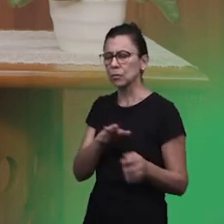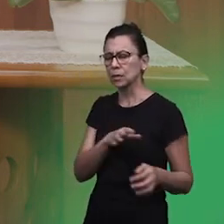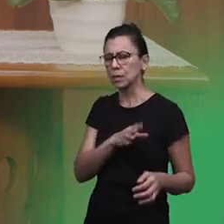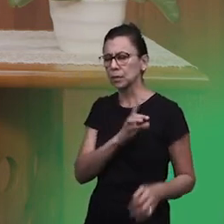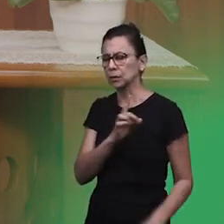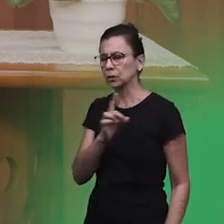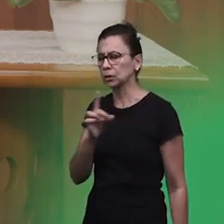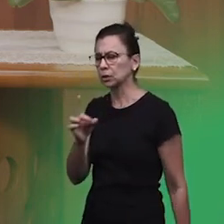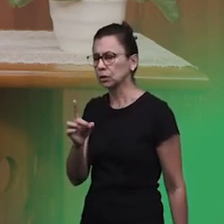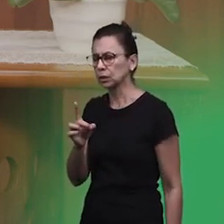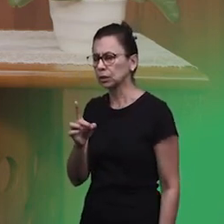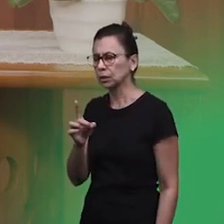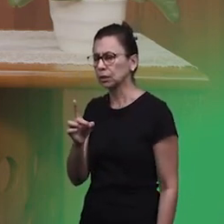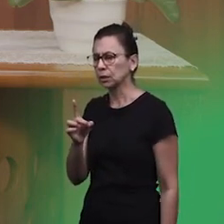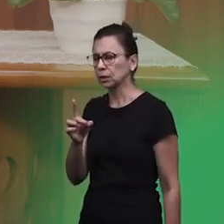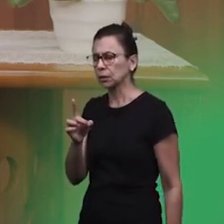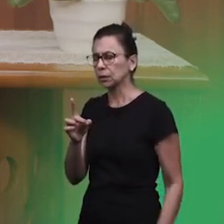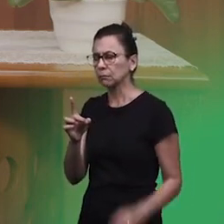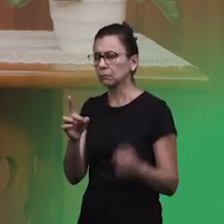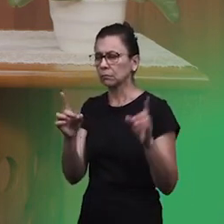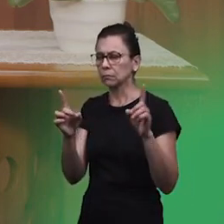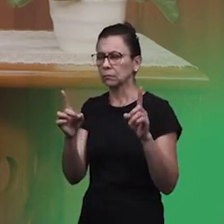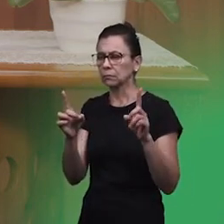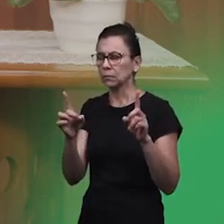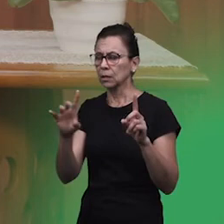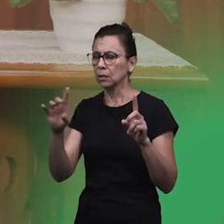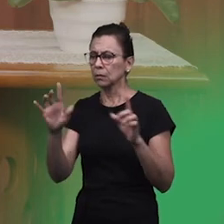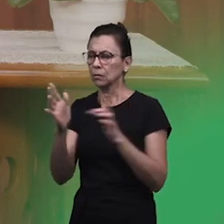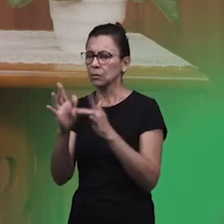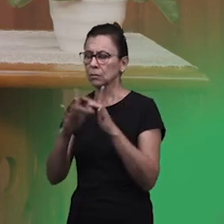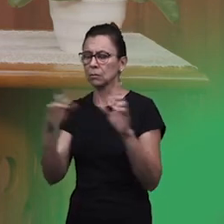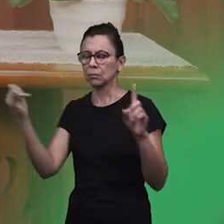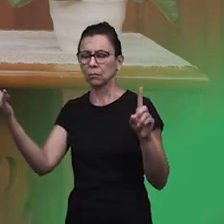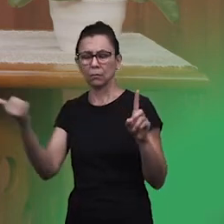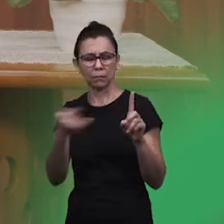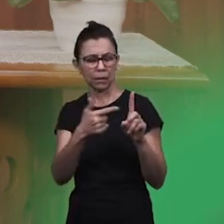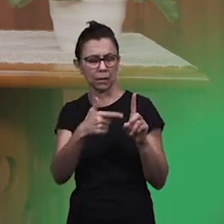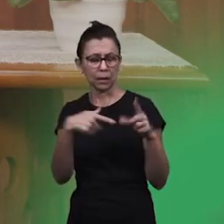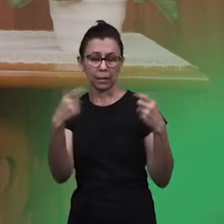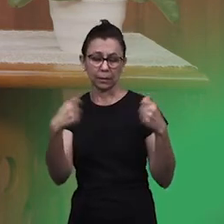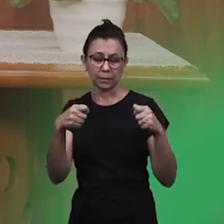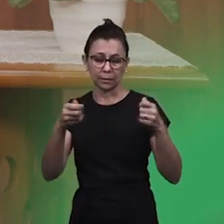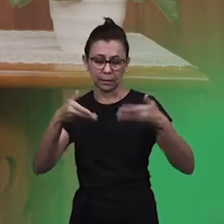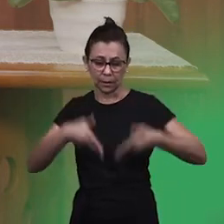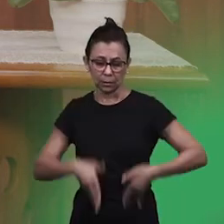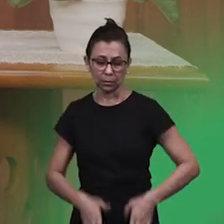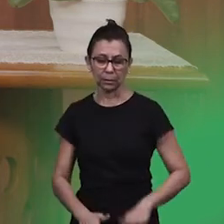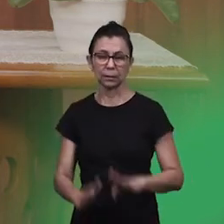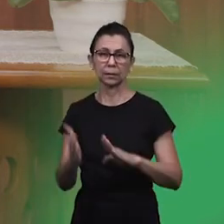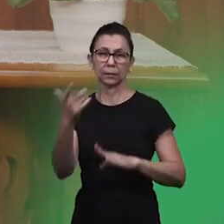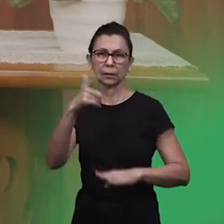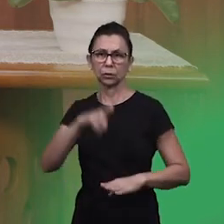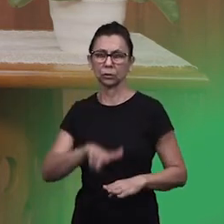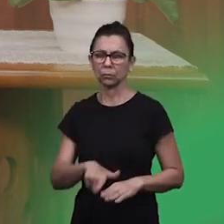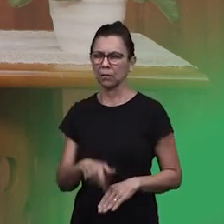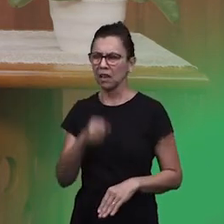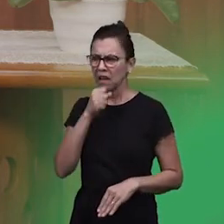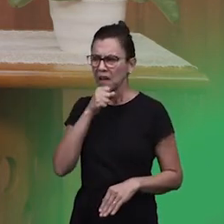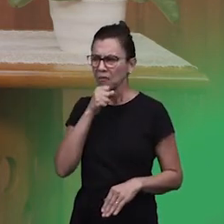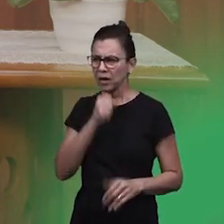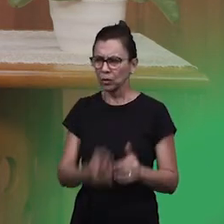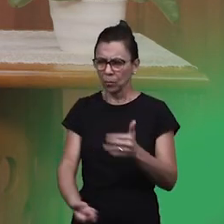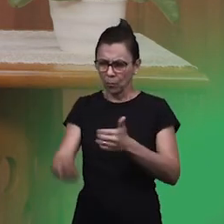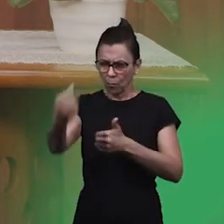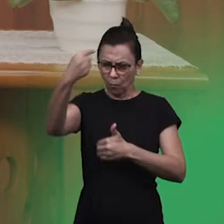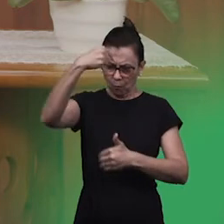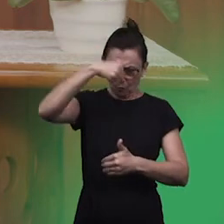necessário nascer de novo. Mas, Senhor, como é que eu posso nascer de novo? Já sendo velho, eu vou voltar ao ventre da minha mãe e nascer? O Senhor